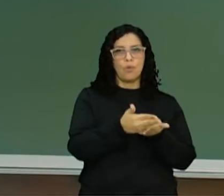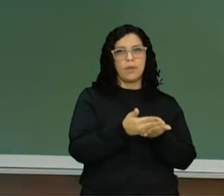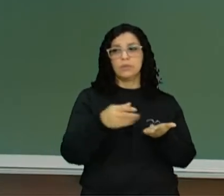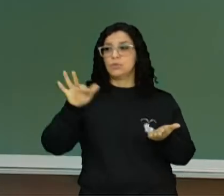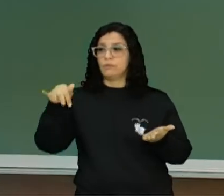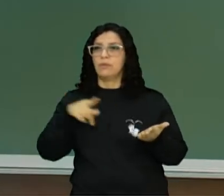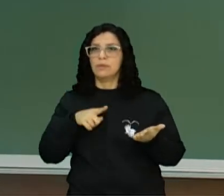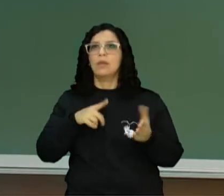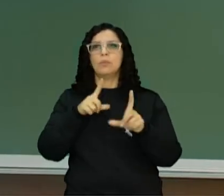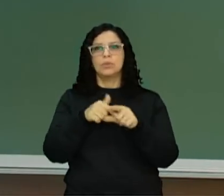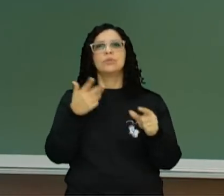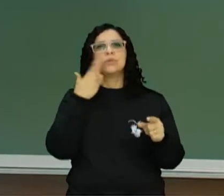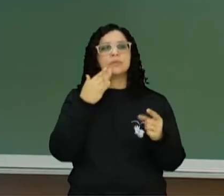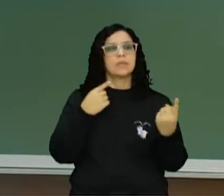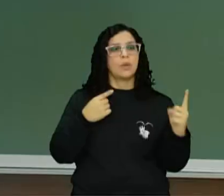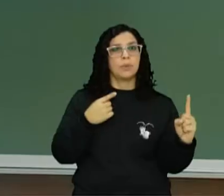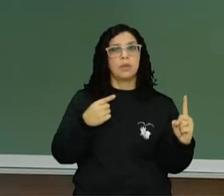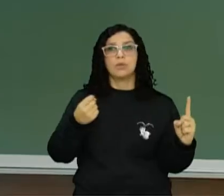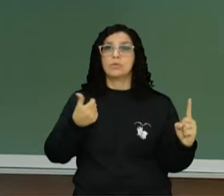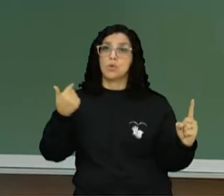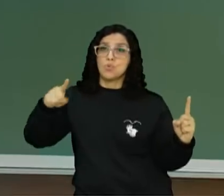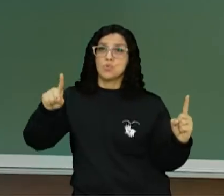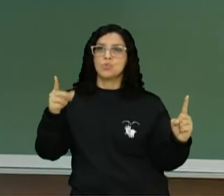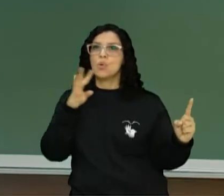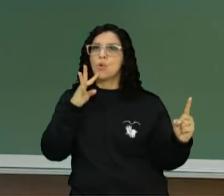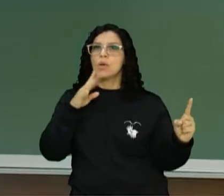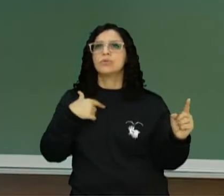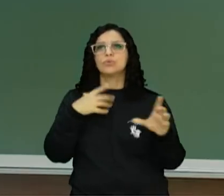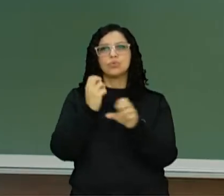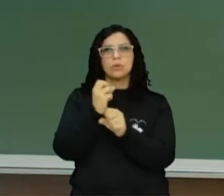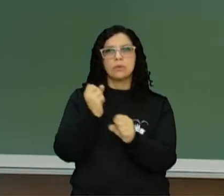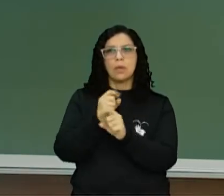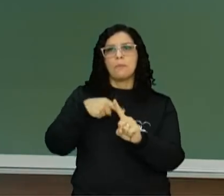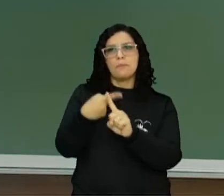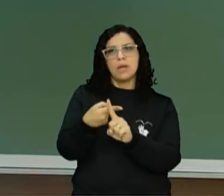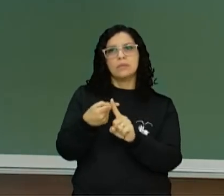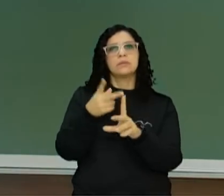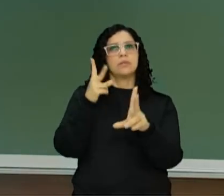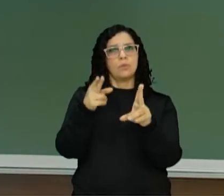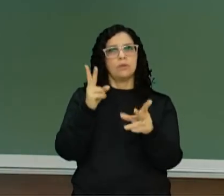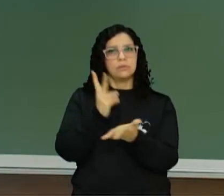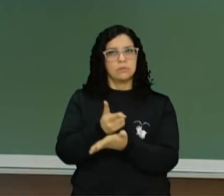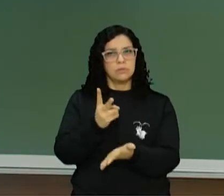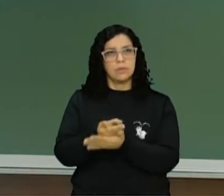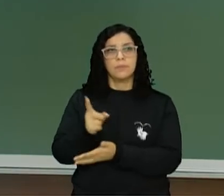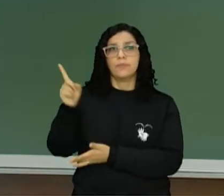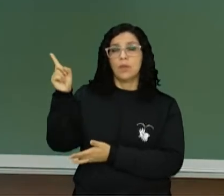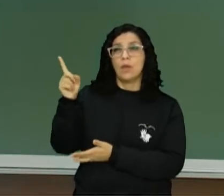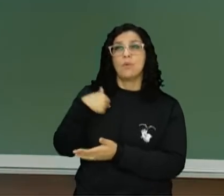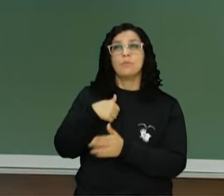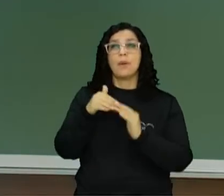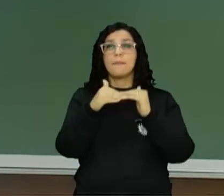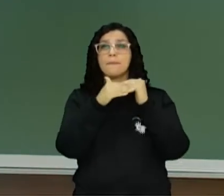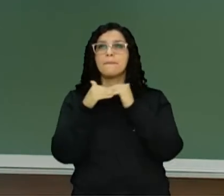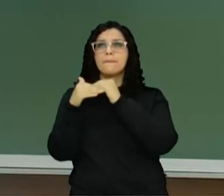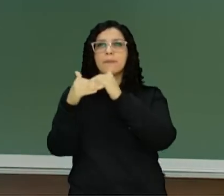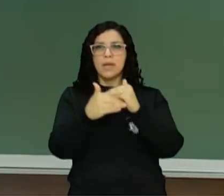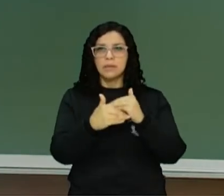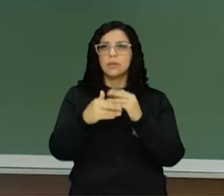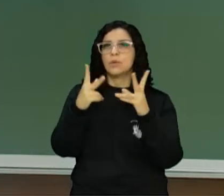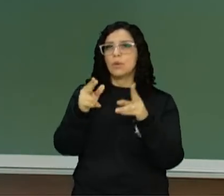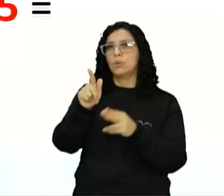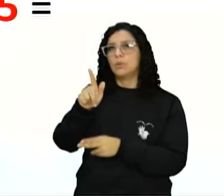você conheça o primeiro e o último termo, o resultado vai ser igual. Vamos dar uma olhada, então, em encontrar padrões naquilo que o